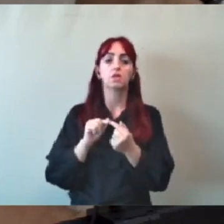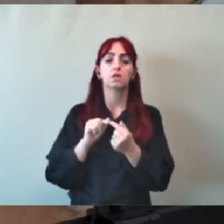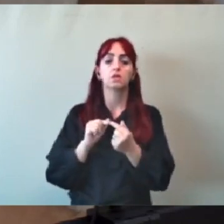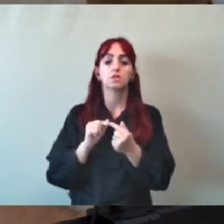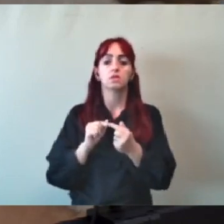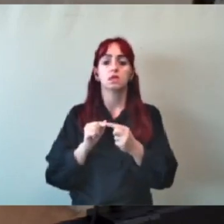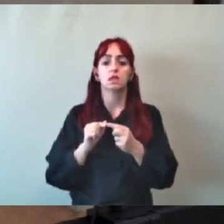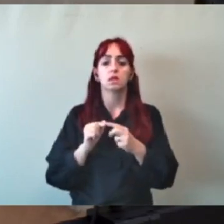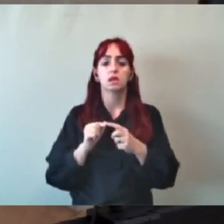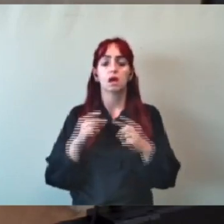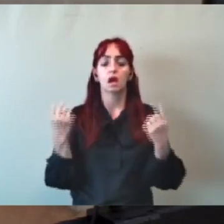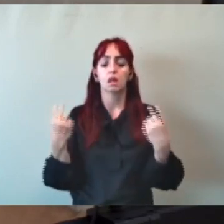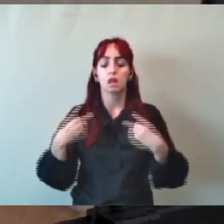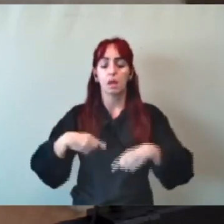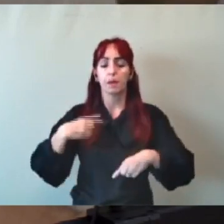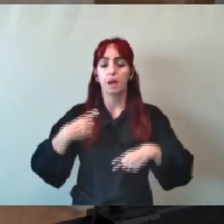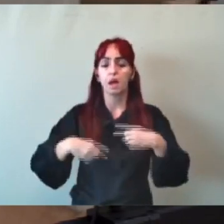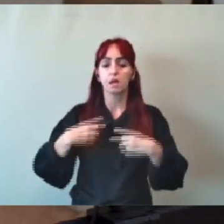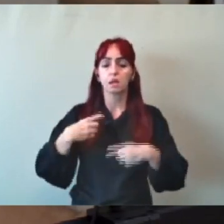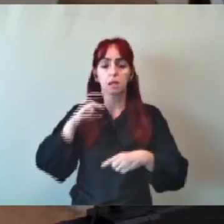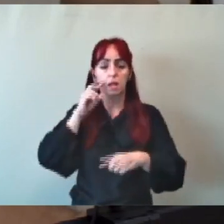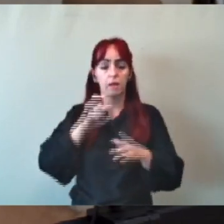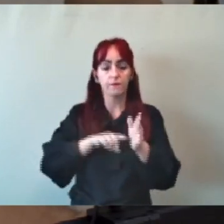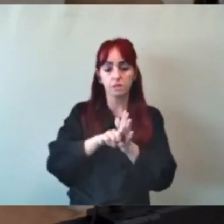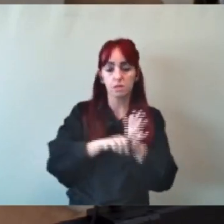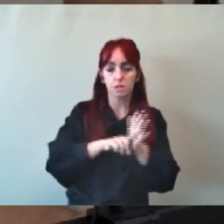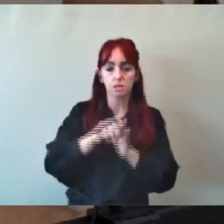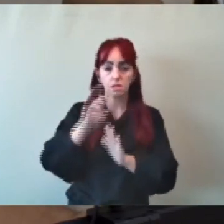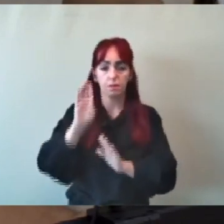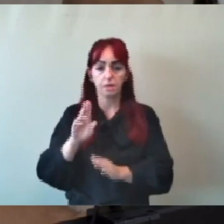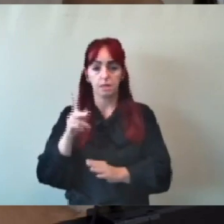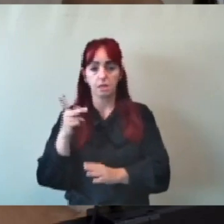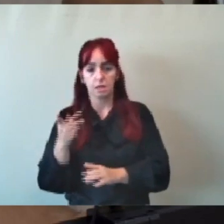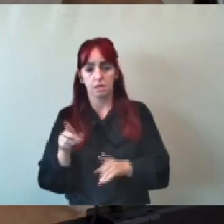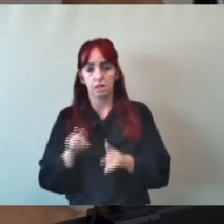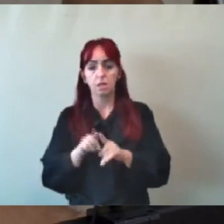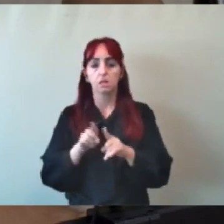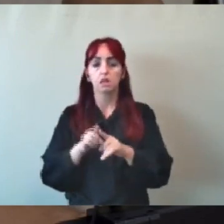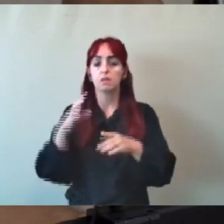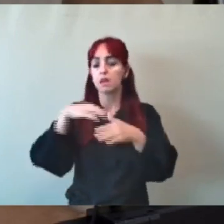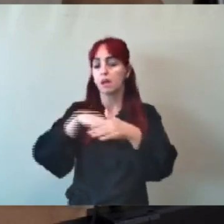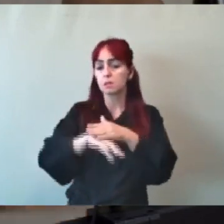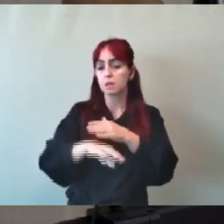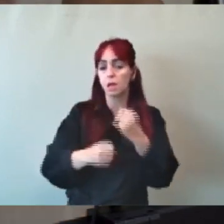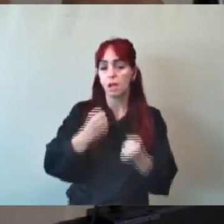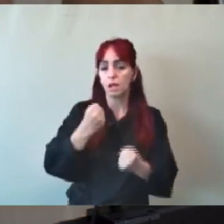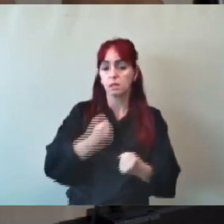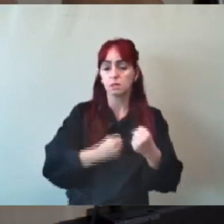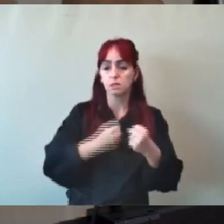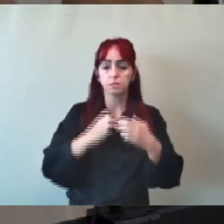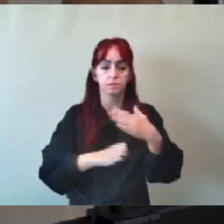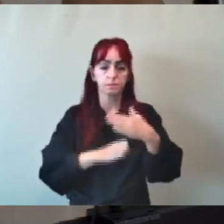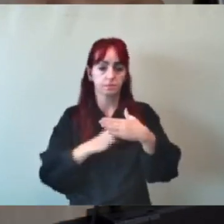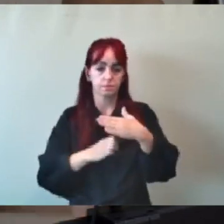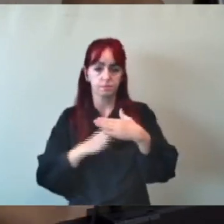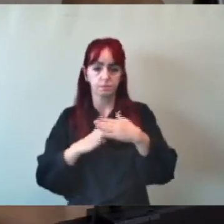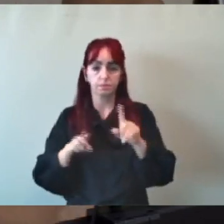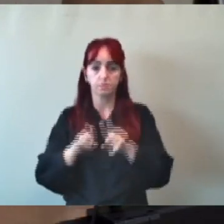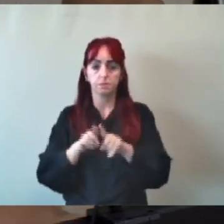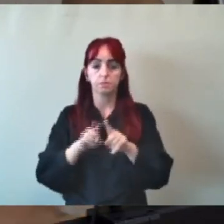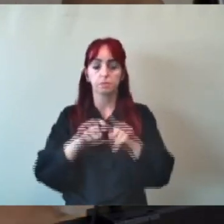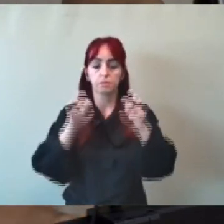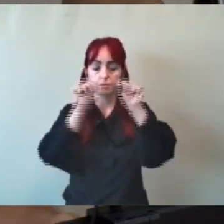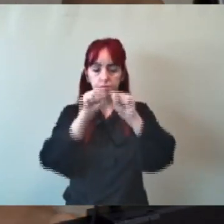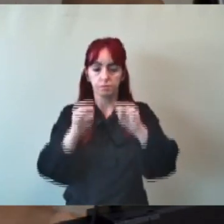de fiscalização em BH, as garagens das empresas de transporte urbano e o sistema de transporte coletivo de